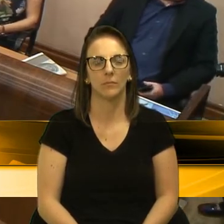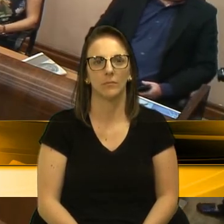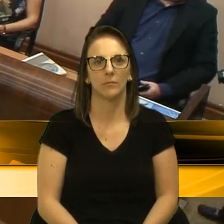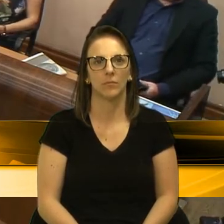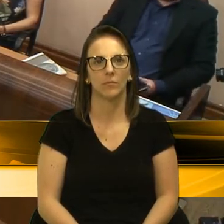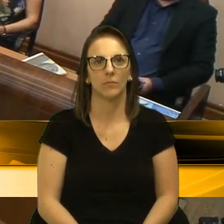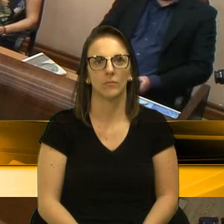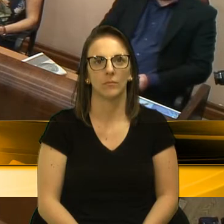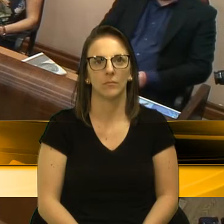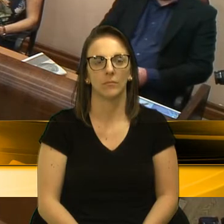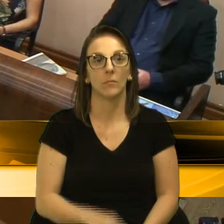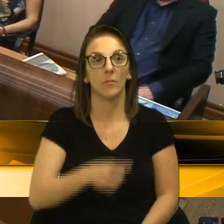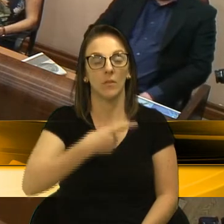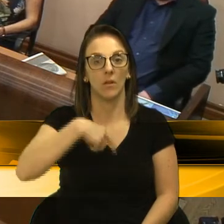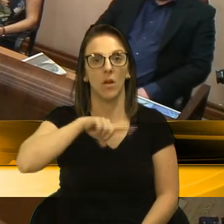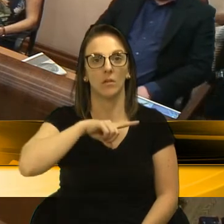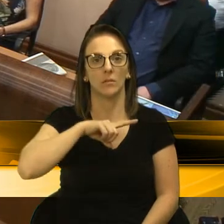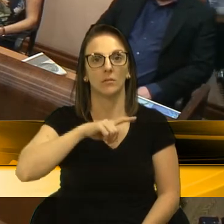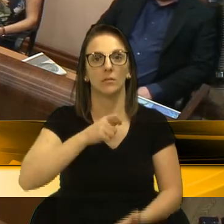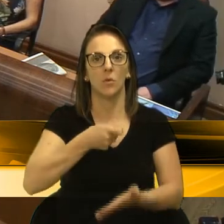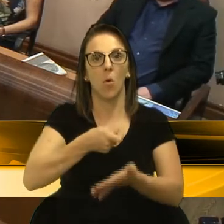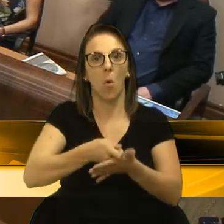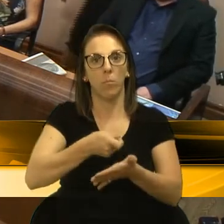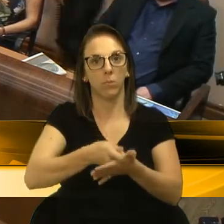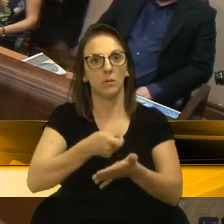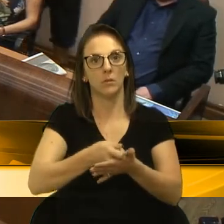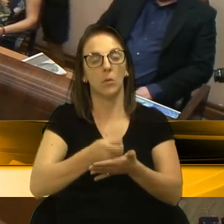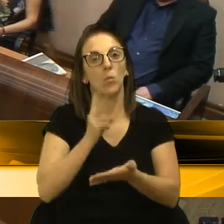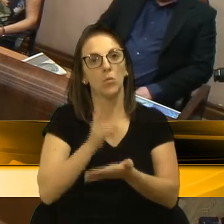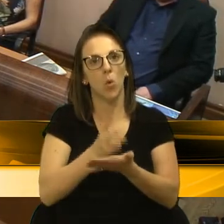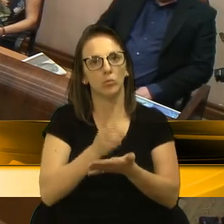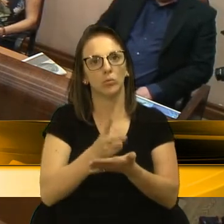Nós temos obrigação de tocar nossa reunião.